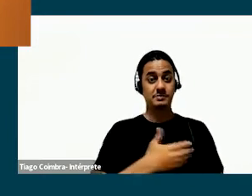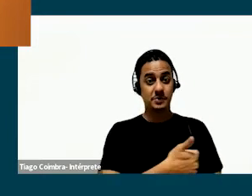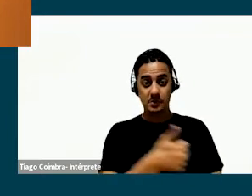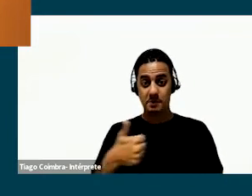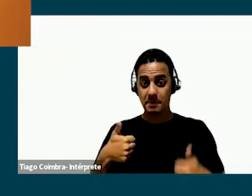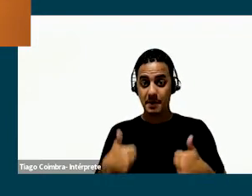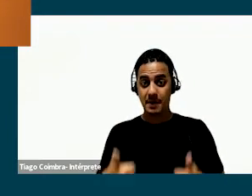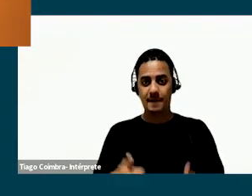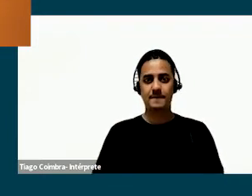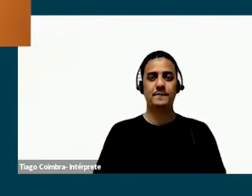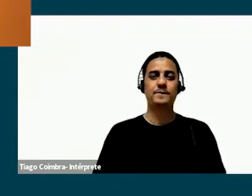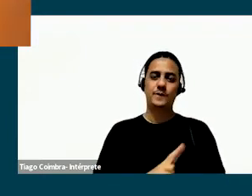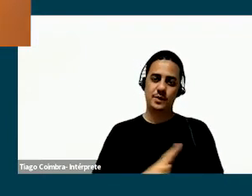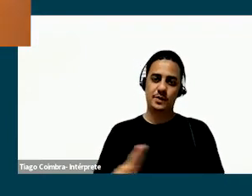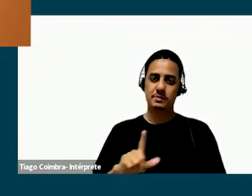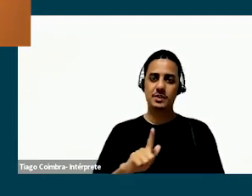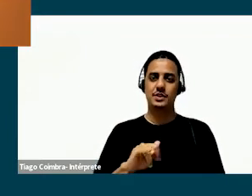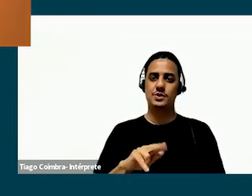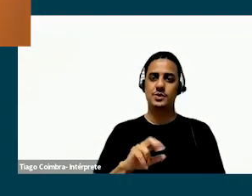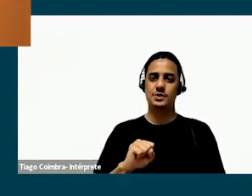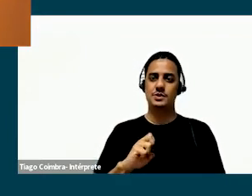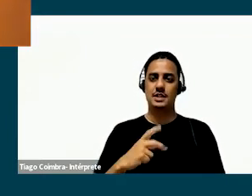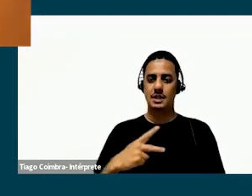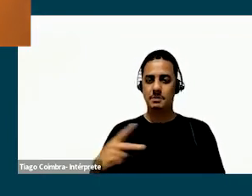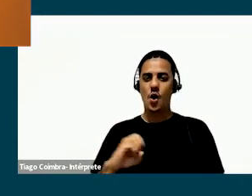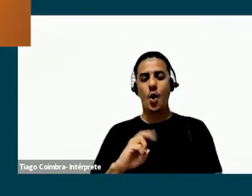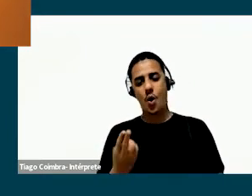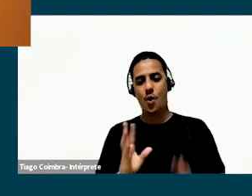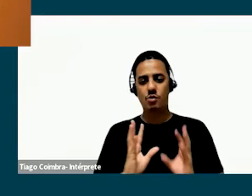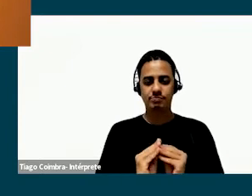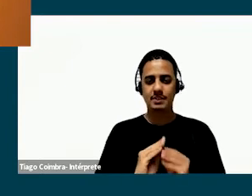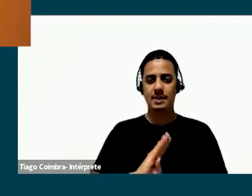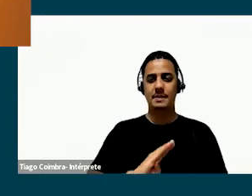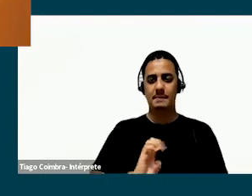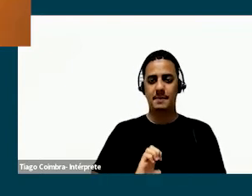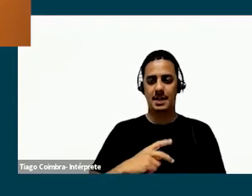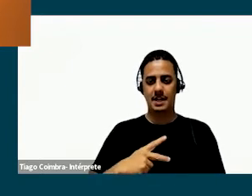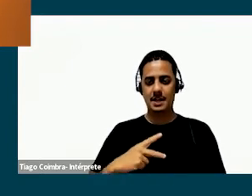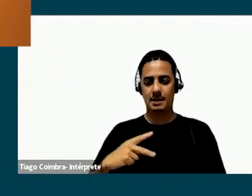bem. Meu nome é Giuseppe, muitos me chamam de Bep. Eu sou